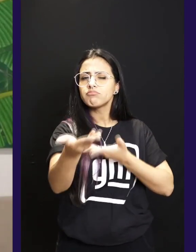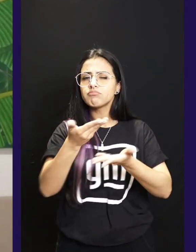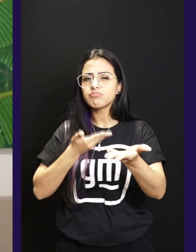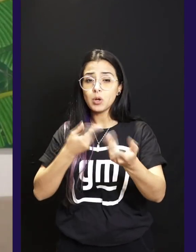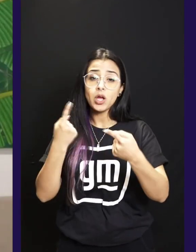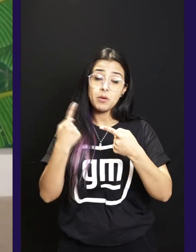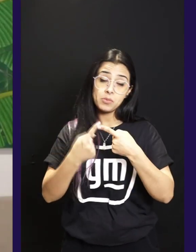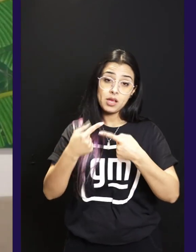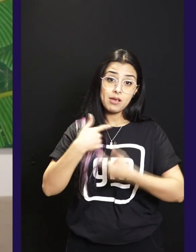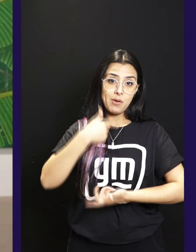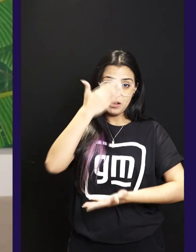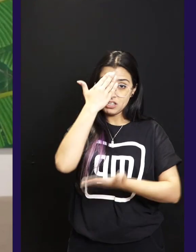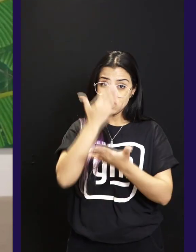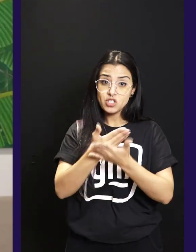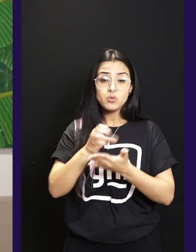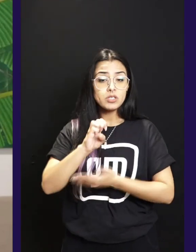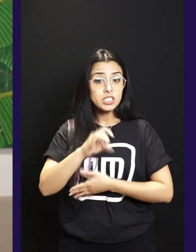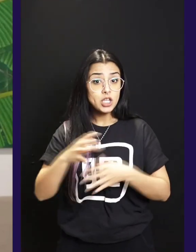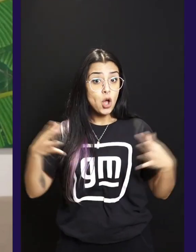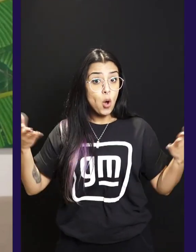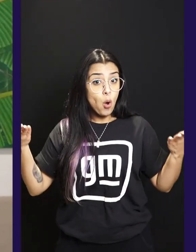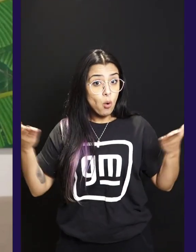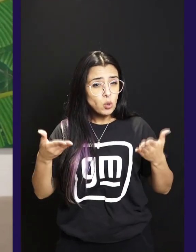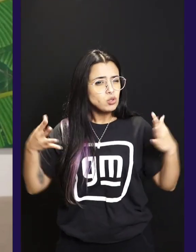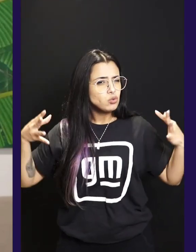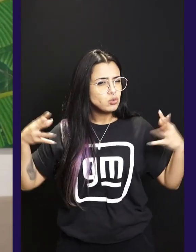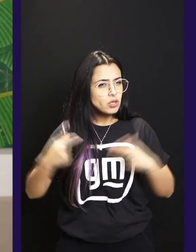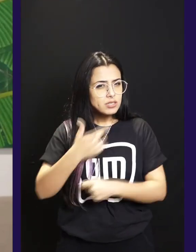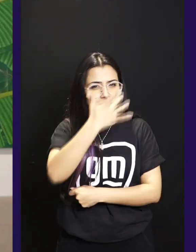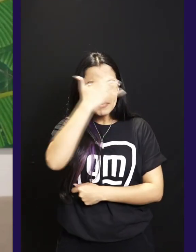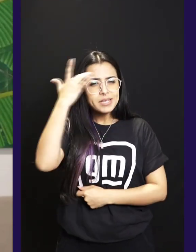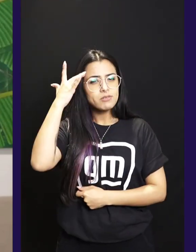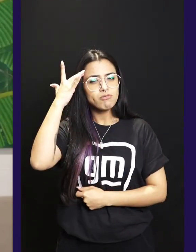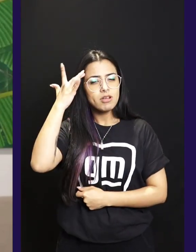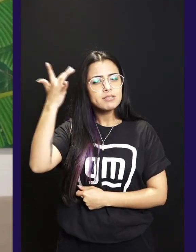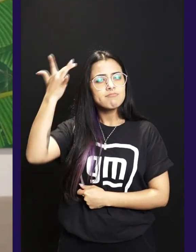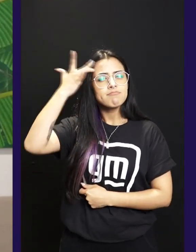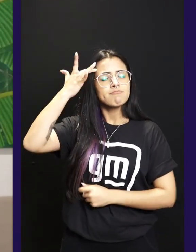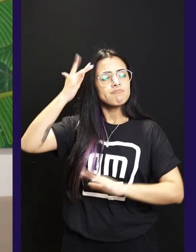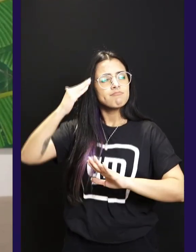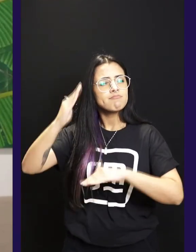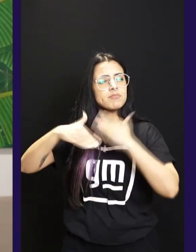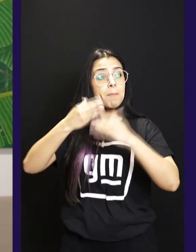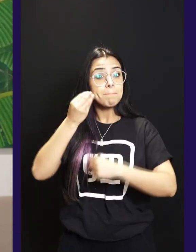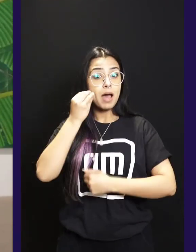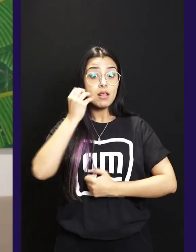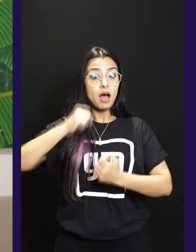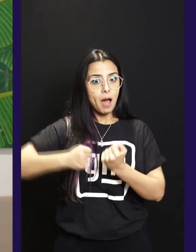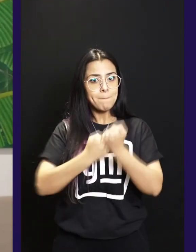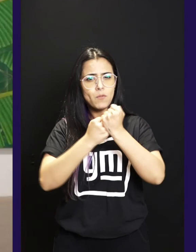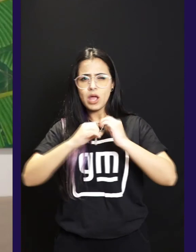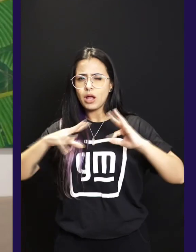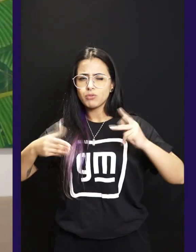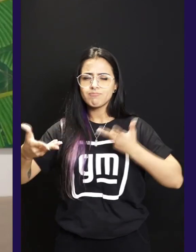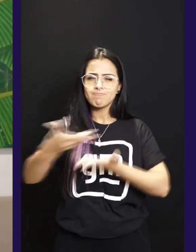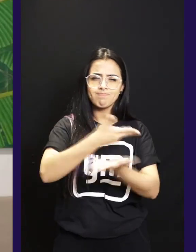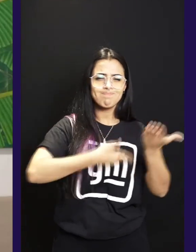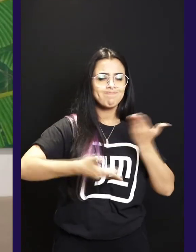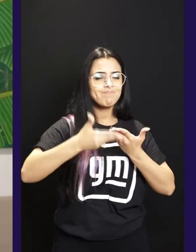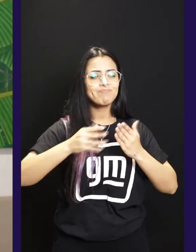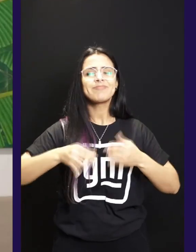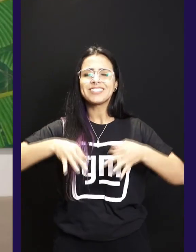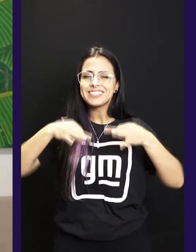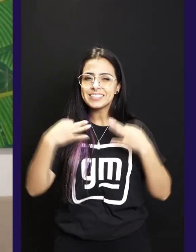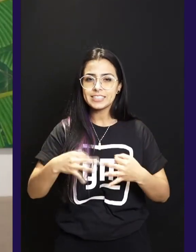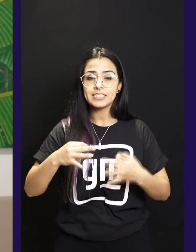eu acho que se todo mundo aqui hoje desenvolve essa mentalidade, esse compromisso, de apoiar uns aos outros, a gente com toda